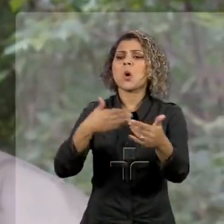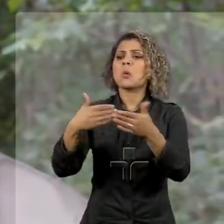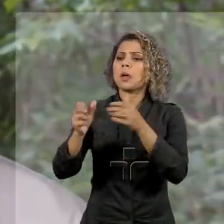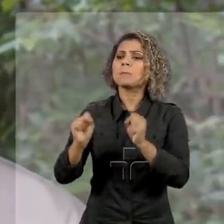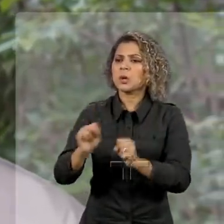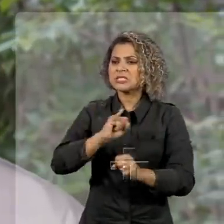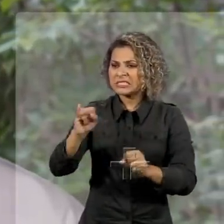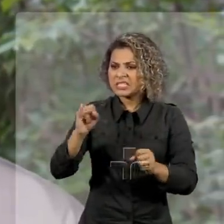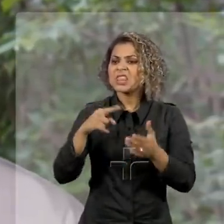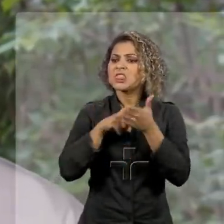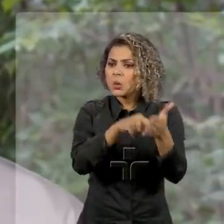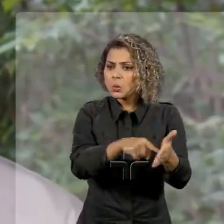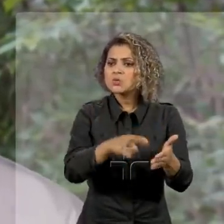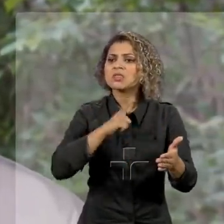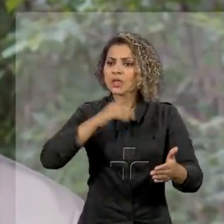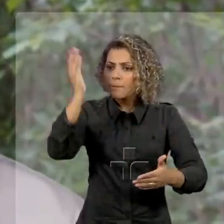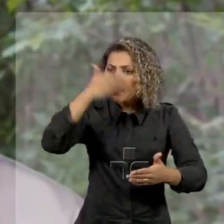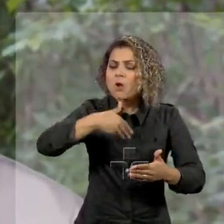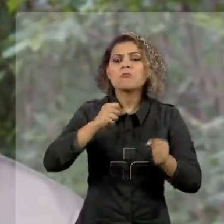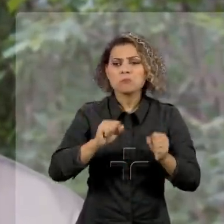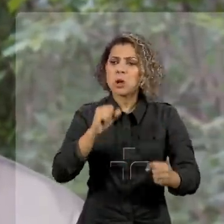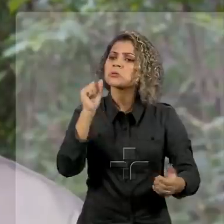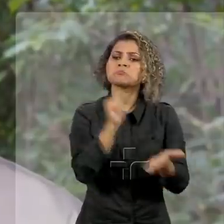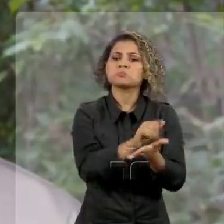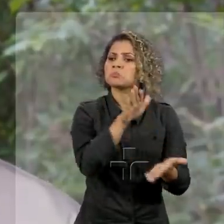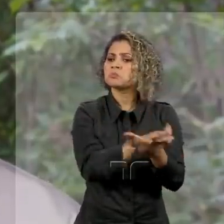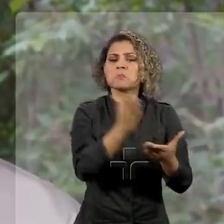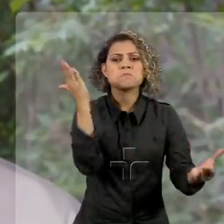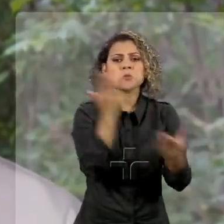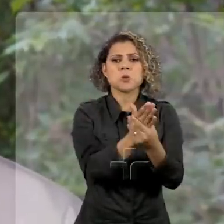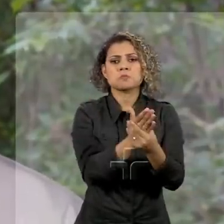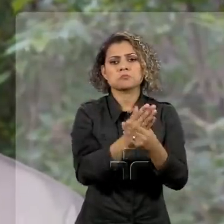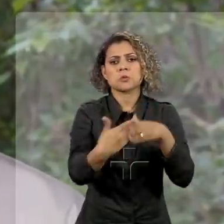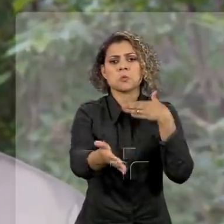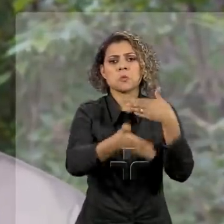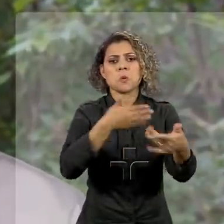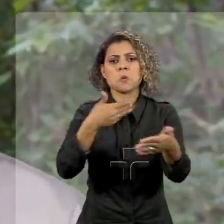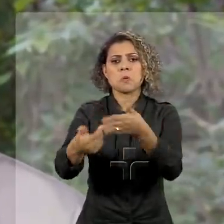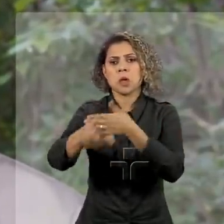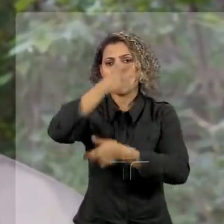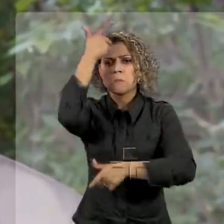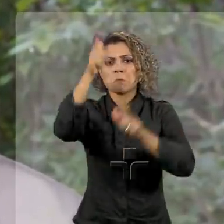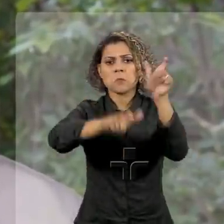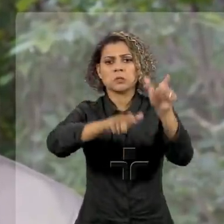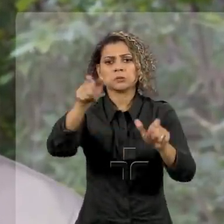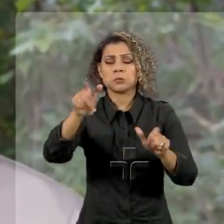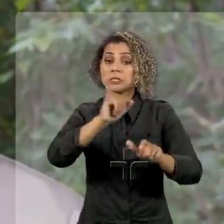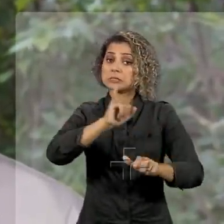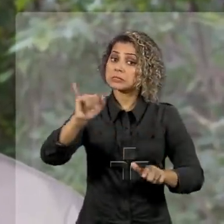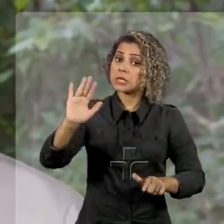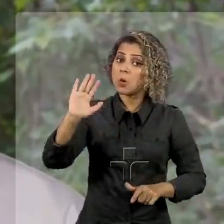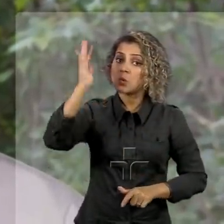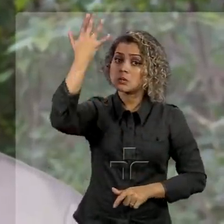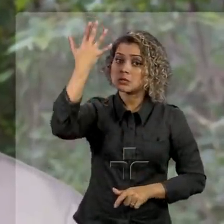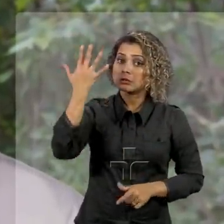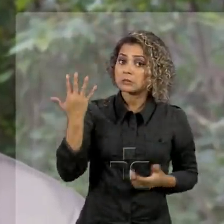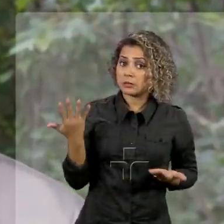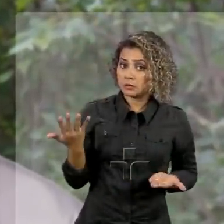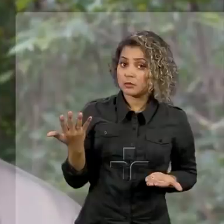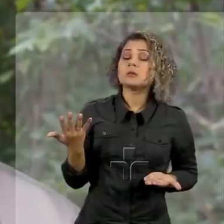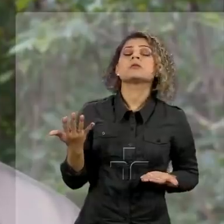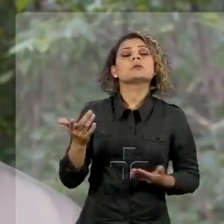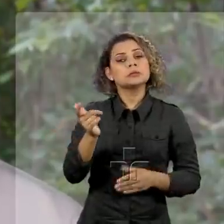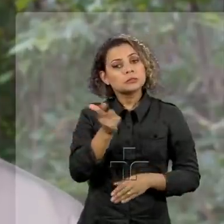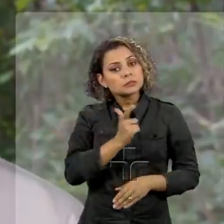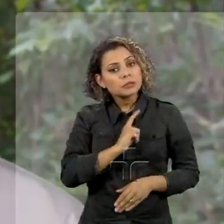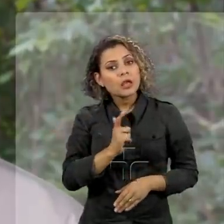E, inclusive, né, foi bem claro a conversa entre nós, qualquer pessoa que porventura aí